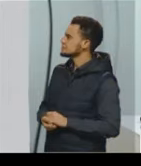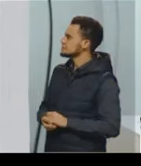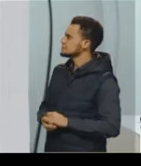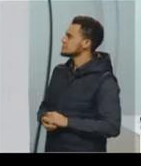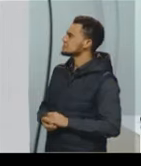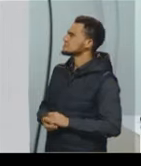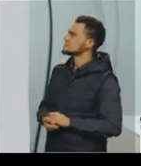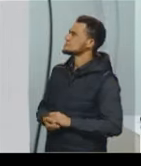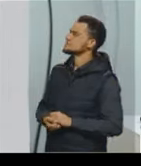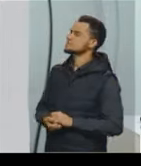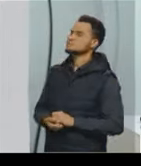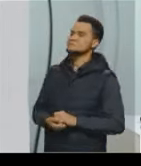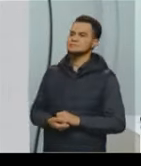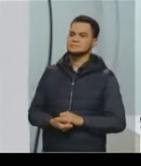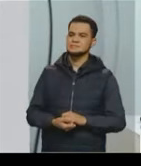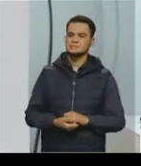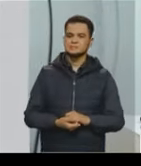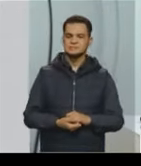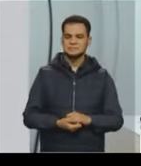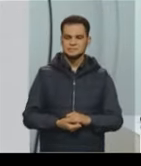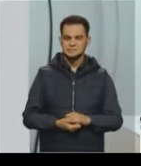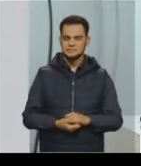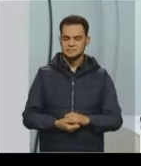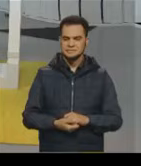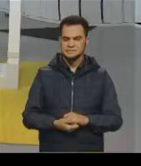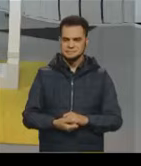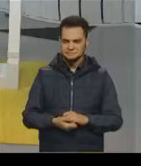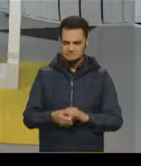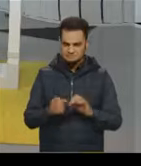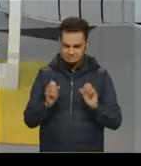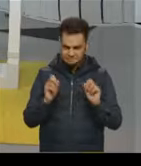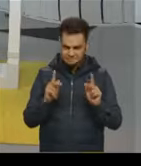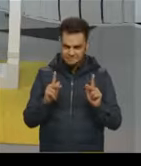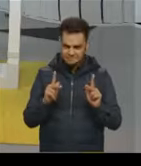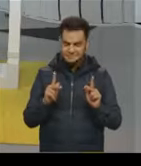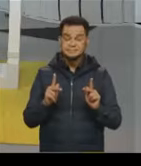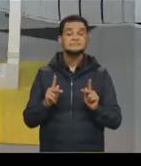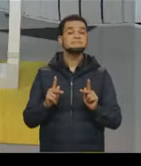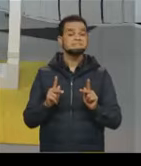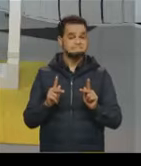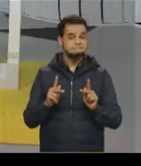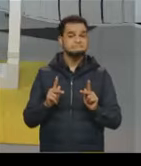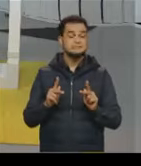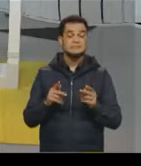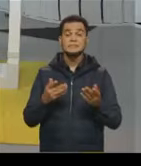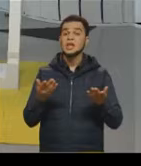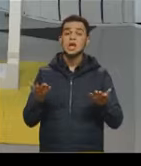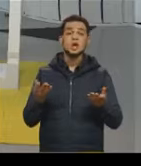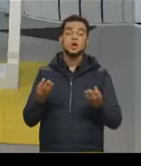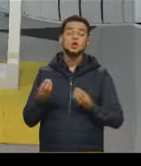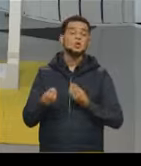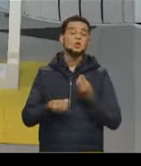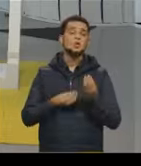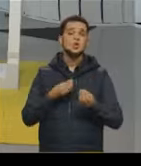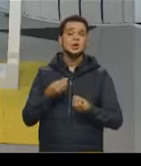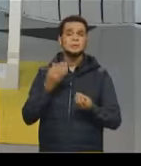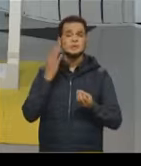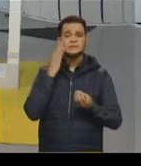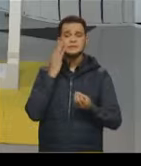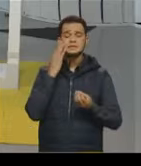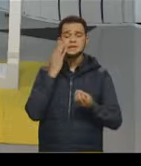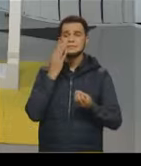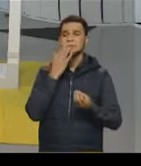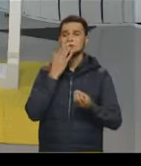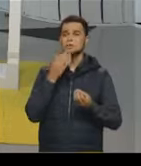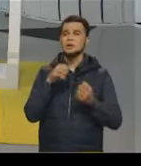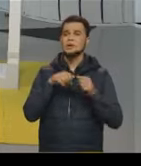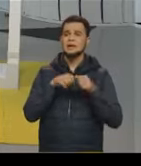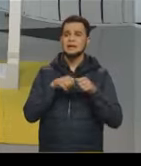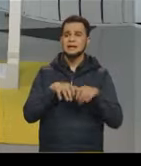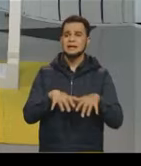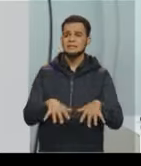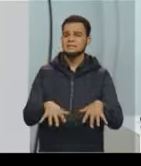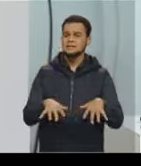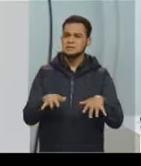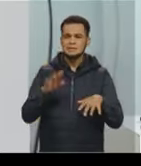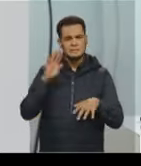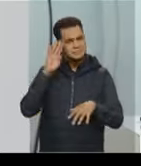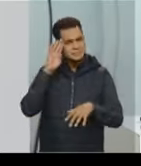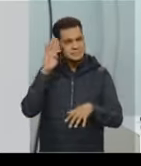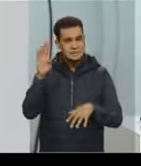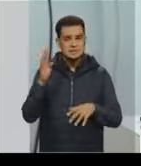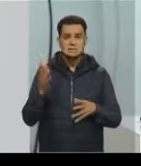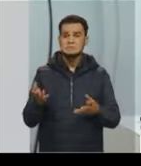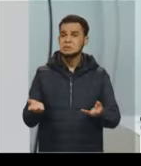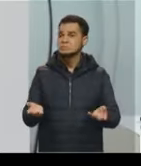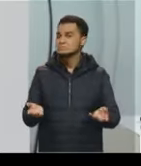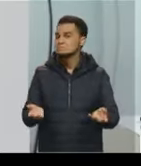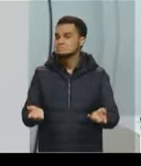e aqui um CH3. Ótimo. Então, como que eu vou saber qual que é a minha cadeia principal? Então, é aquela que